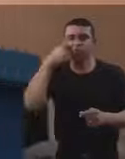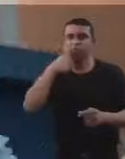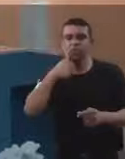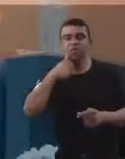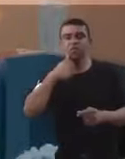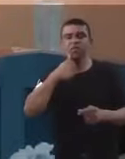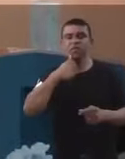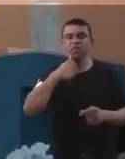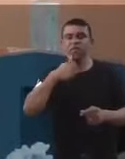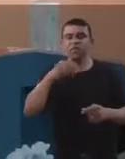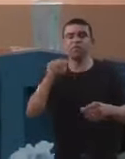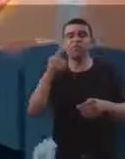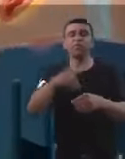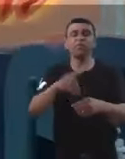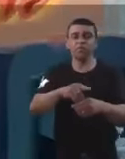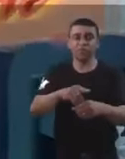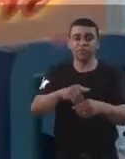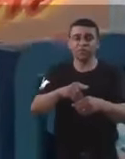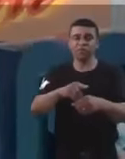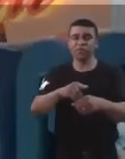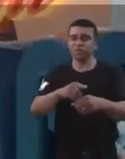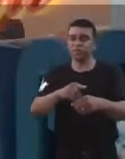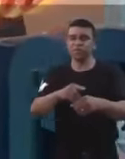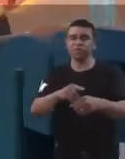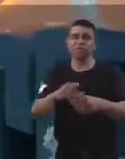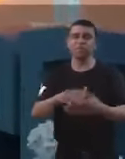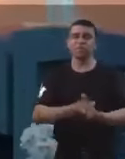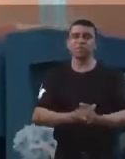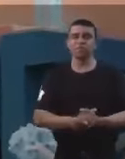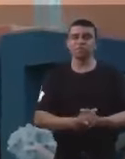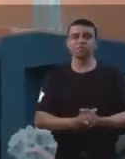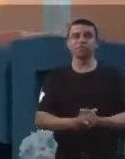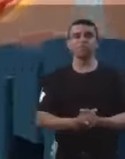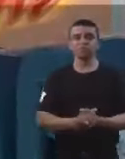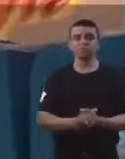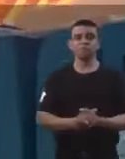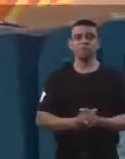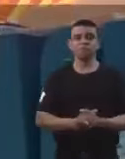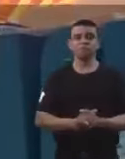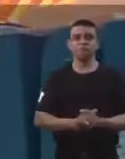perguntou, quanto vale para entregar Jesus? Ele disse, 30 conto paga.